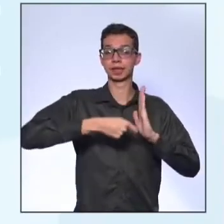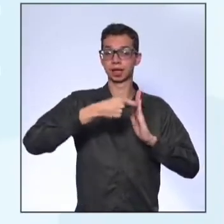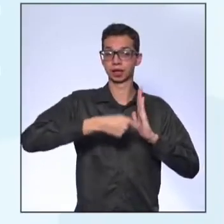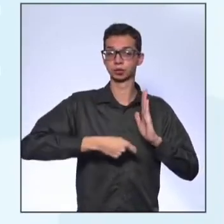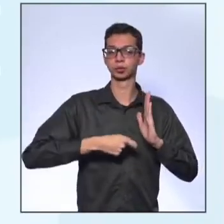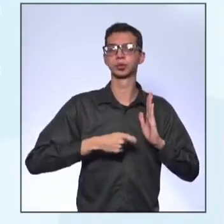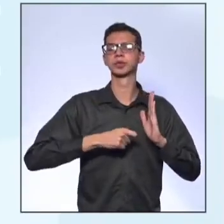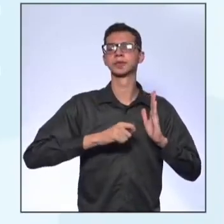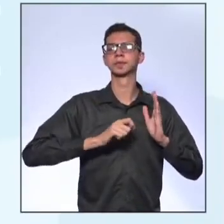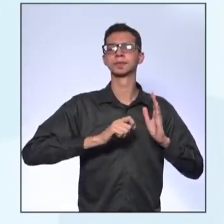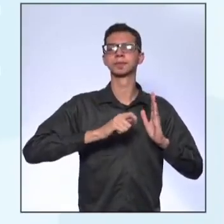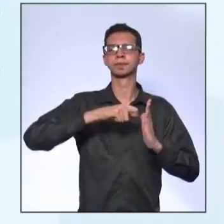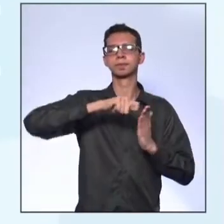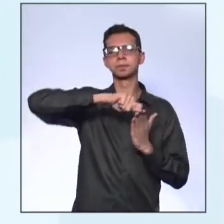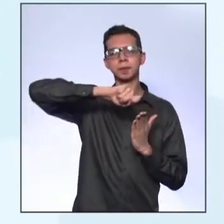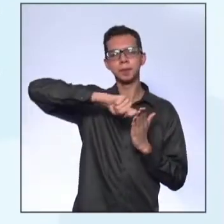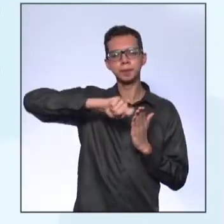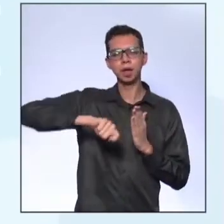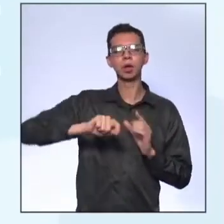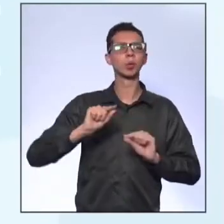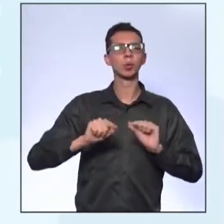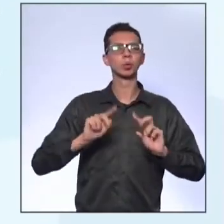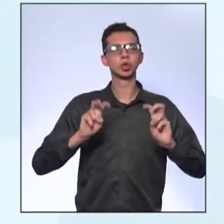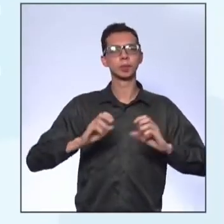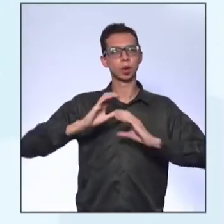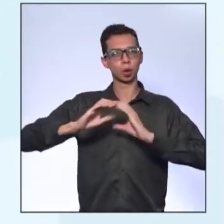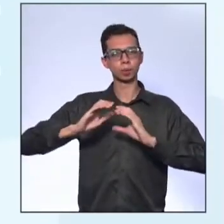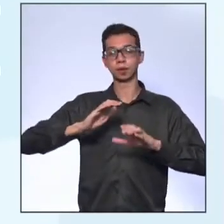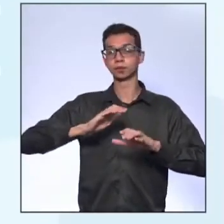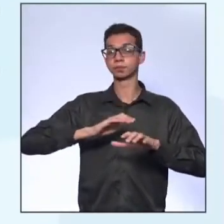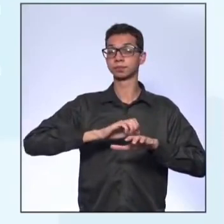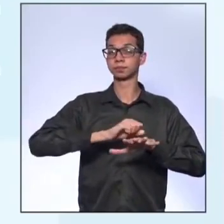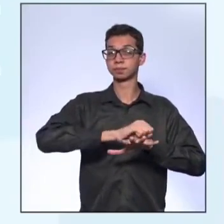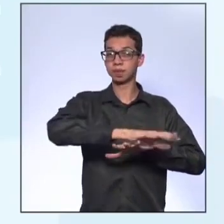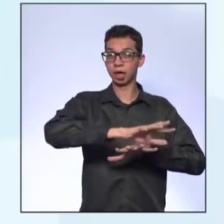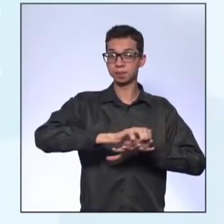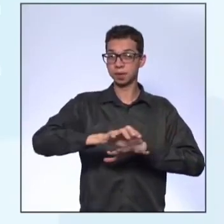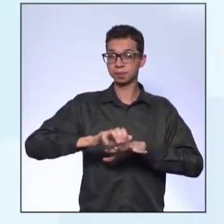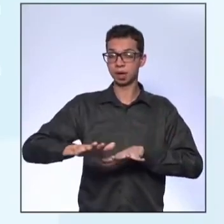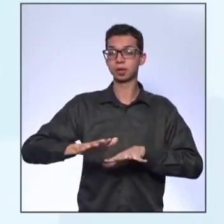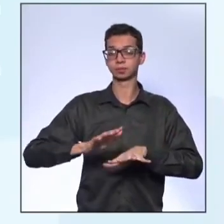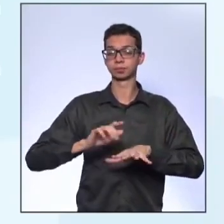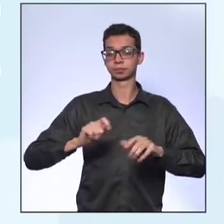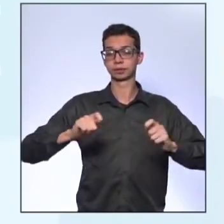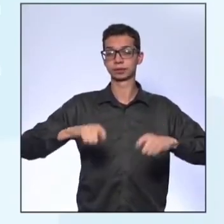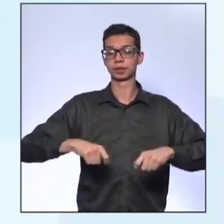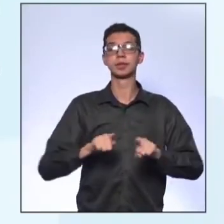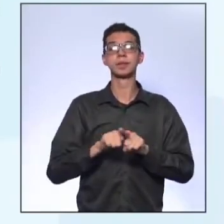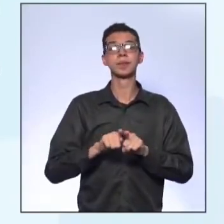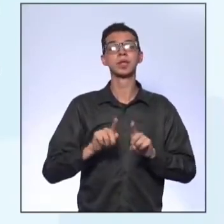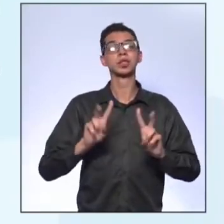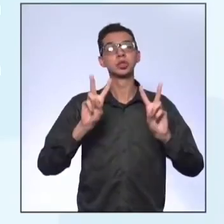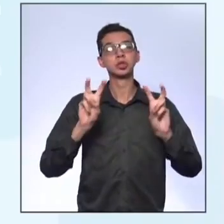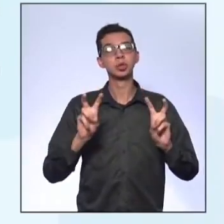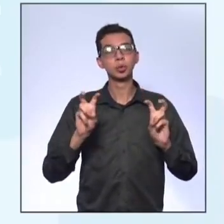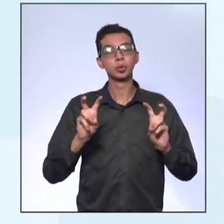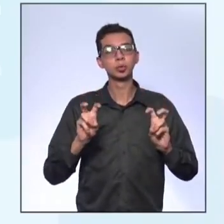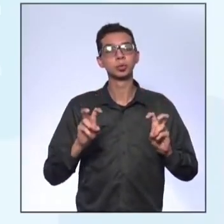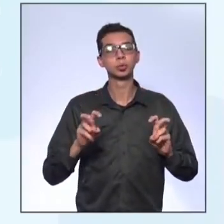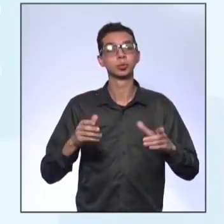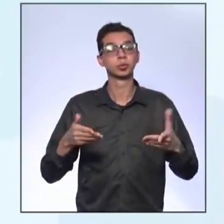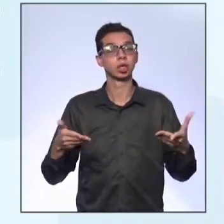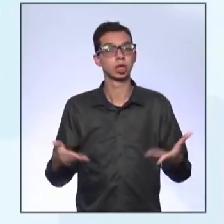textos disseminados pelos meios de comunicação e que geralmente aborda temas da atualidade. Um gênero textual em que não